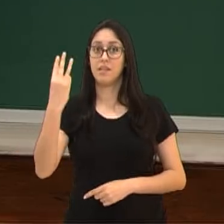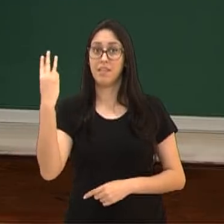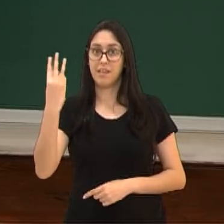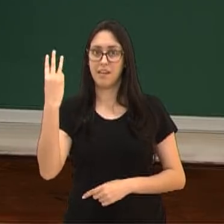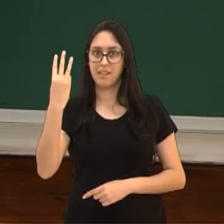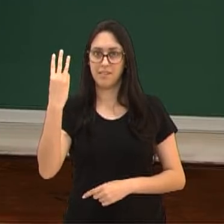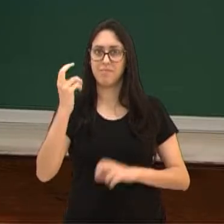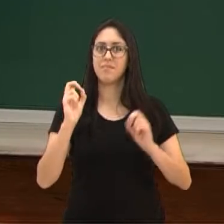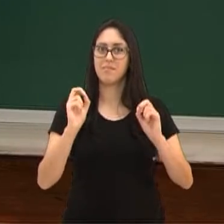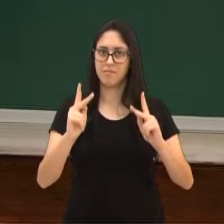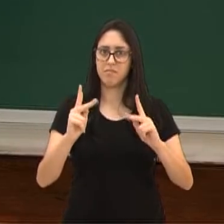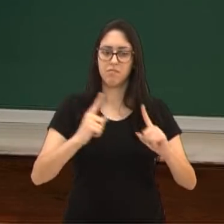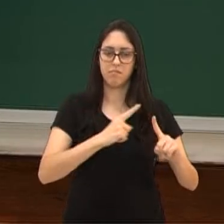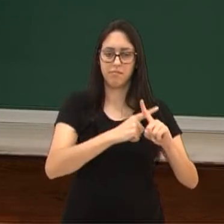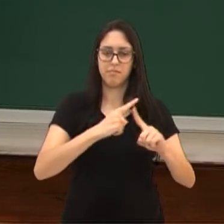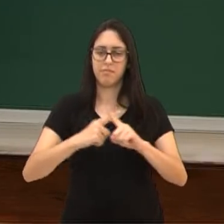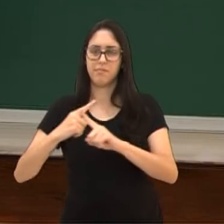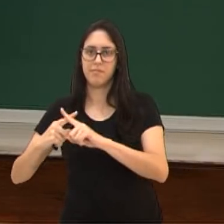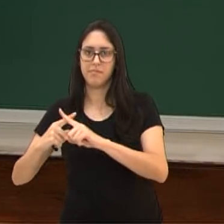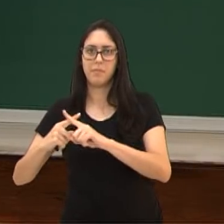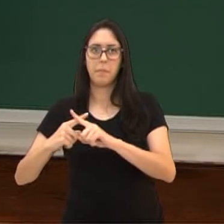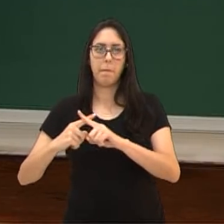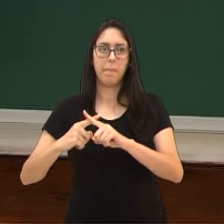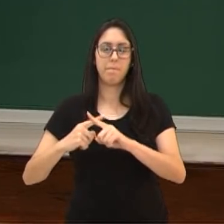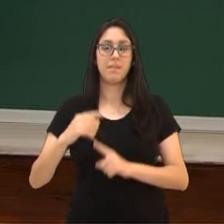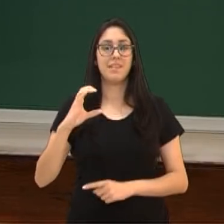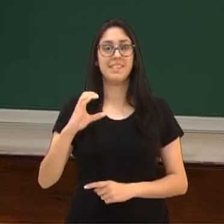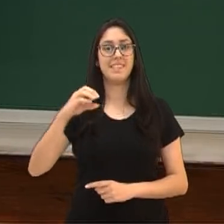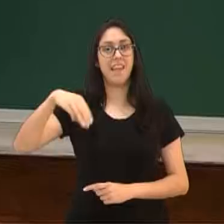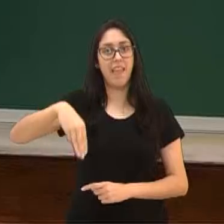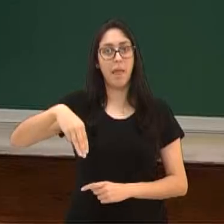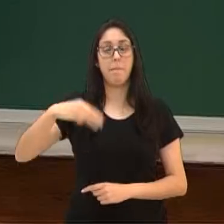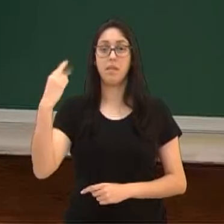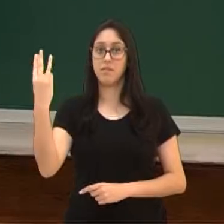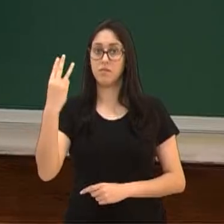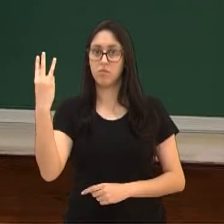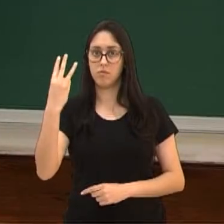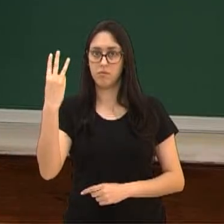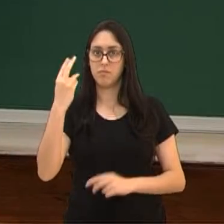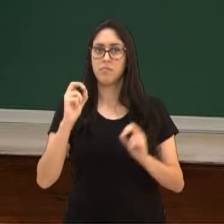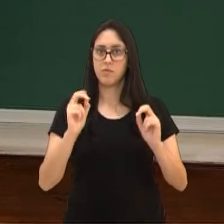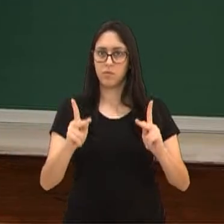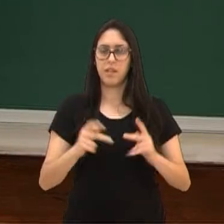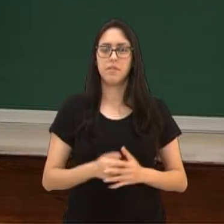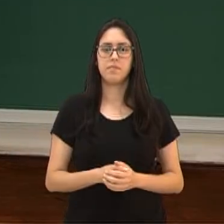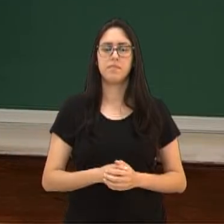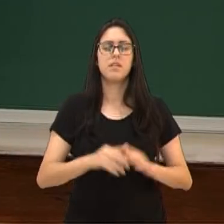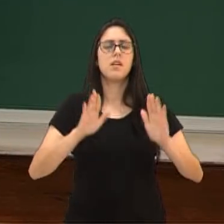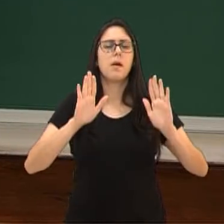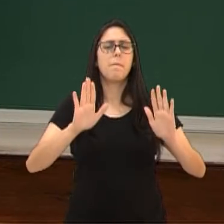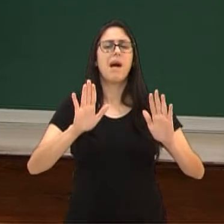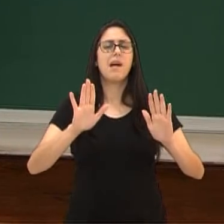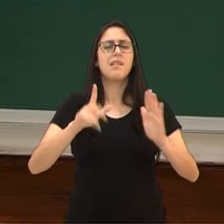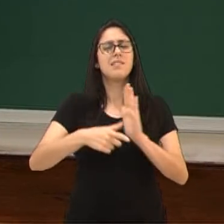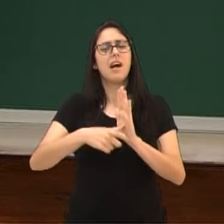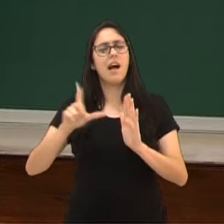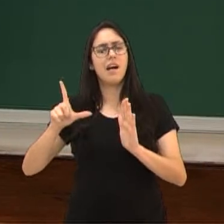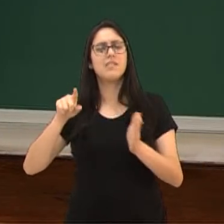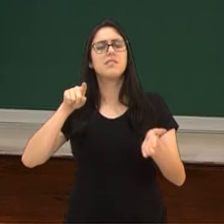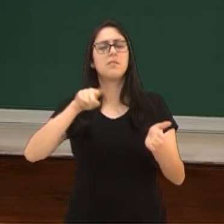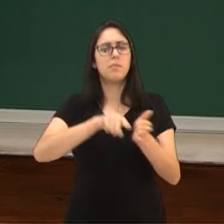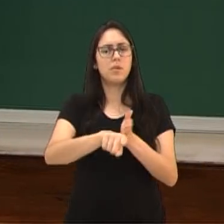3 centímetros, certo? Então, ficou centímetros cúbicos. Só que a pergunta falava